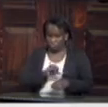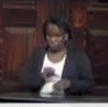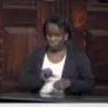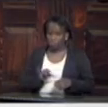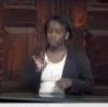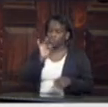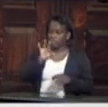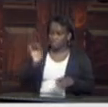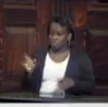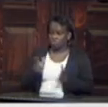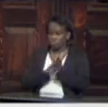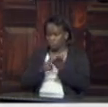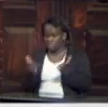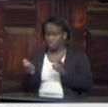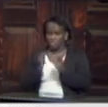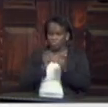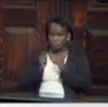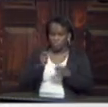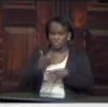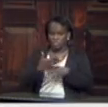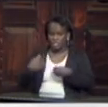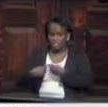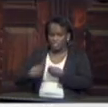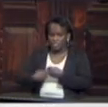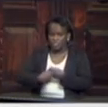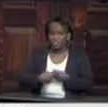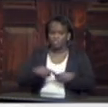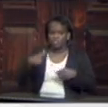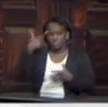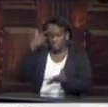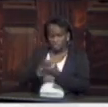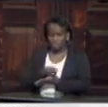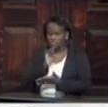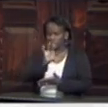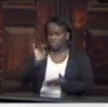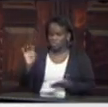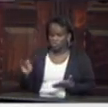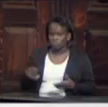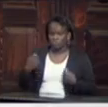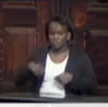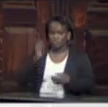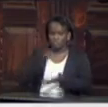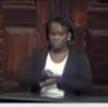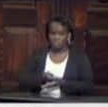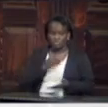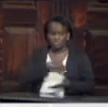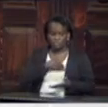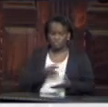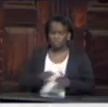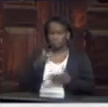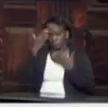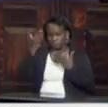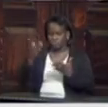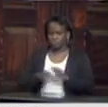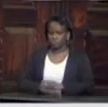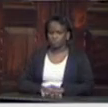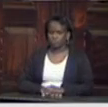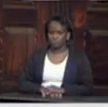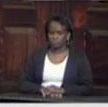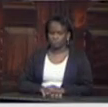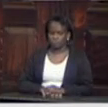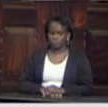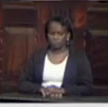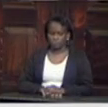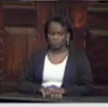que cada jornal de uma cidade pequena no interior decida o quanto pagar acima do salário mínimo. Muito obrigado, presidente.